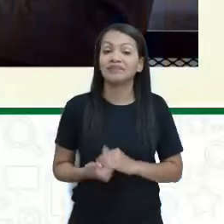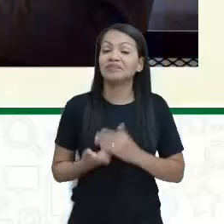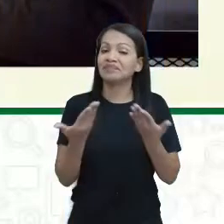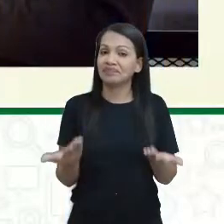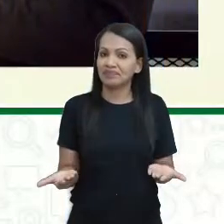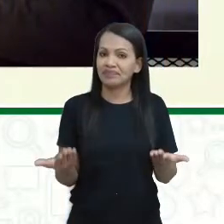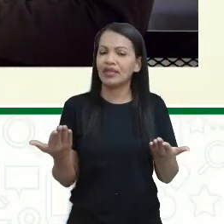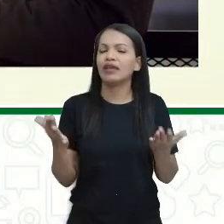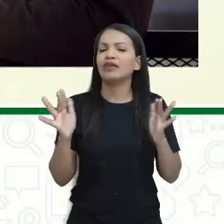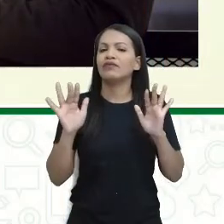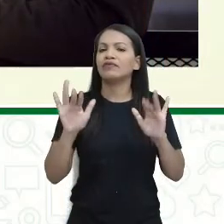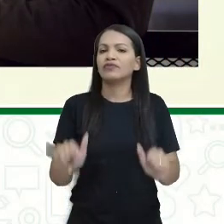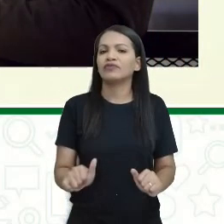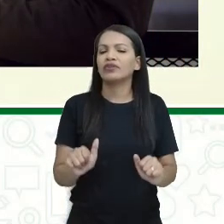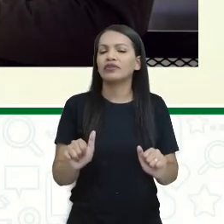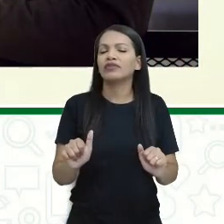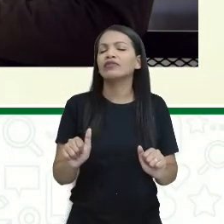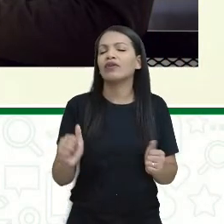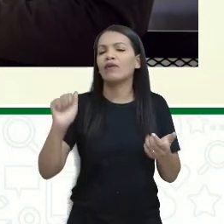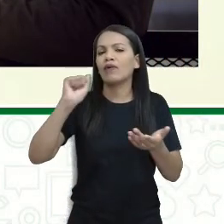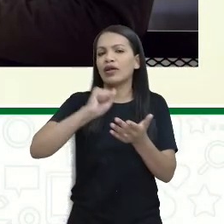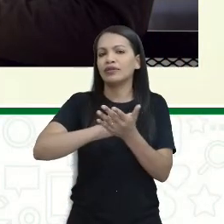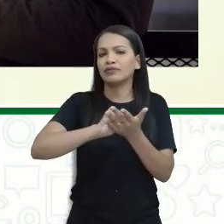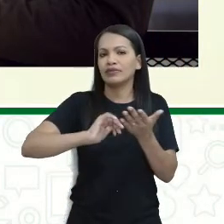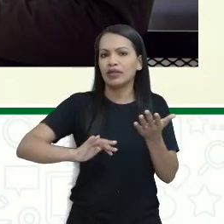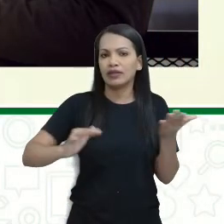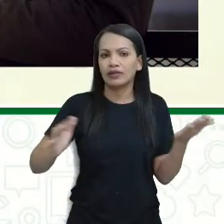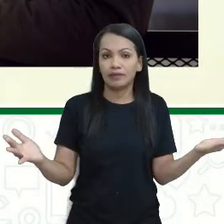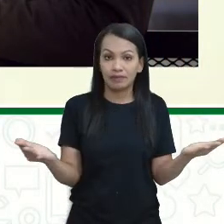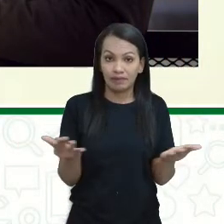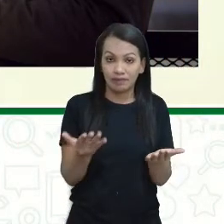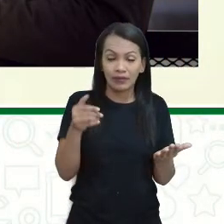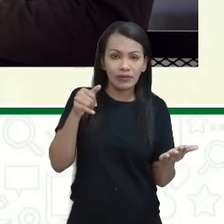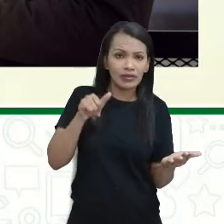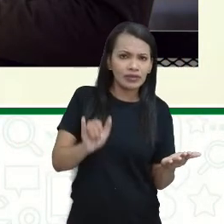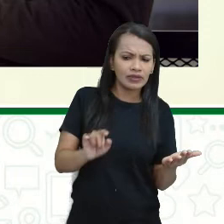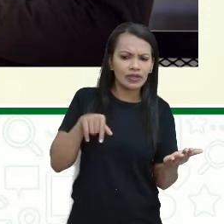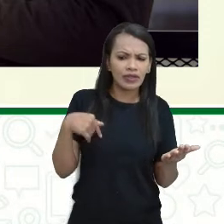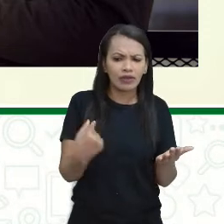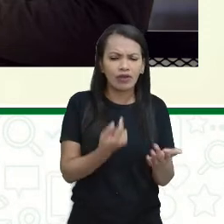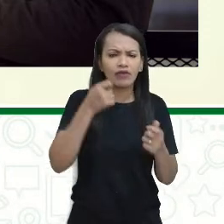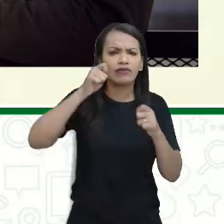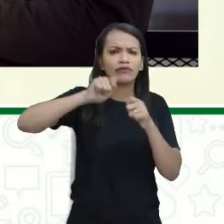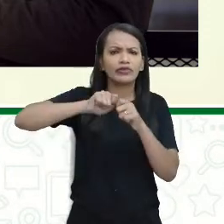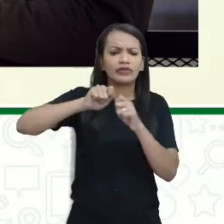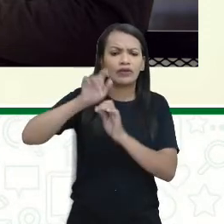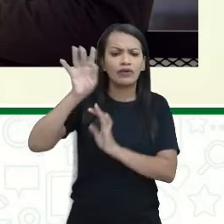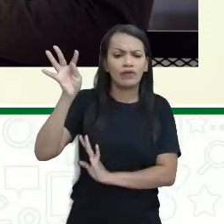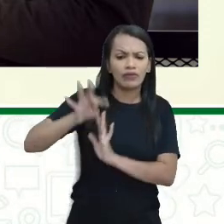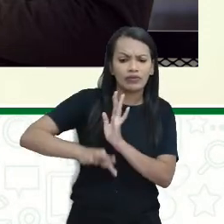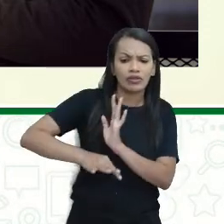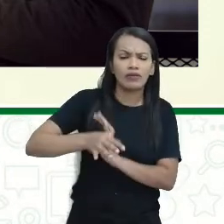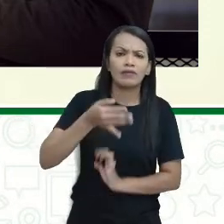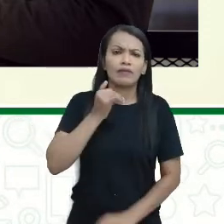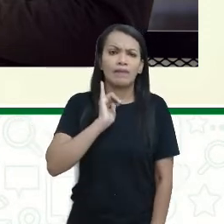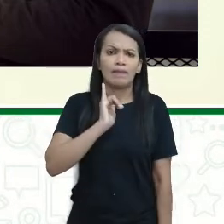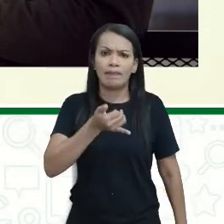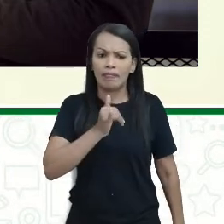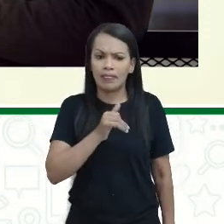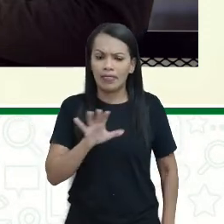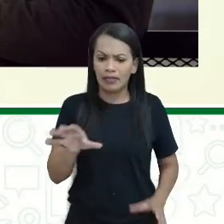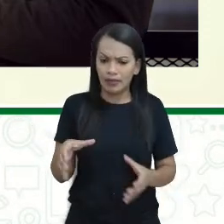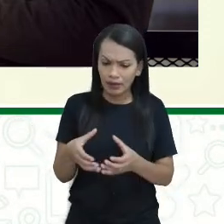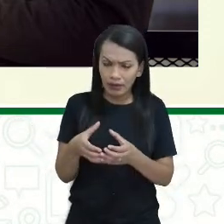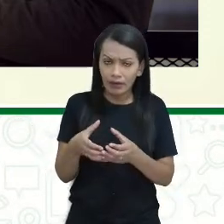é. Chegamos na atividade. E se a gente fizer um texto narrativo coletivo?